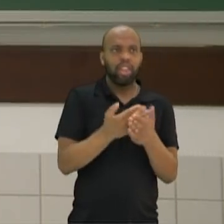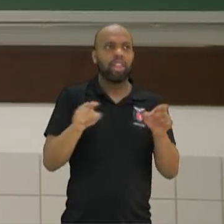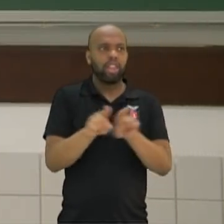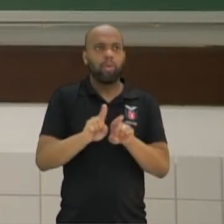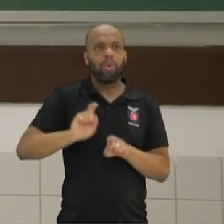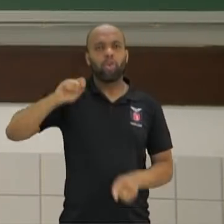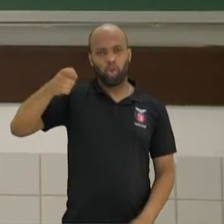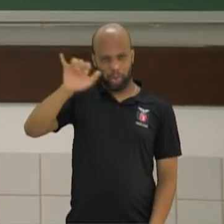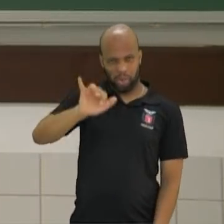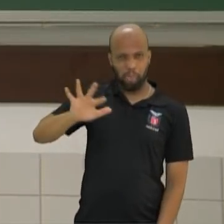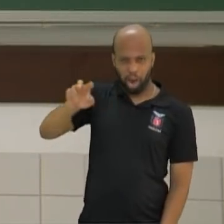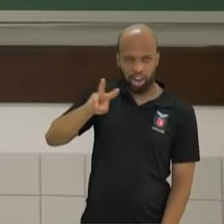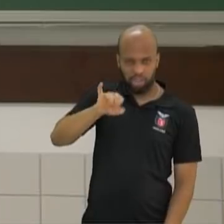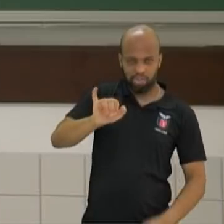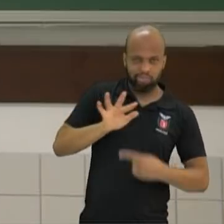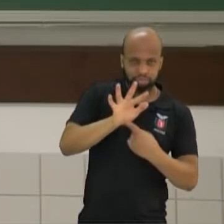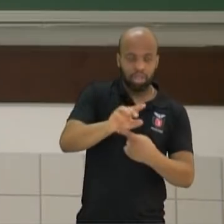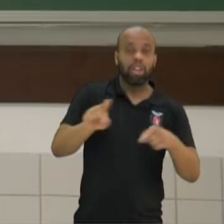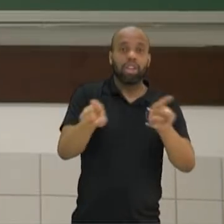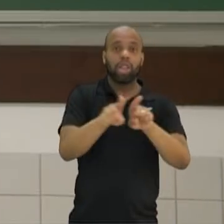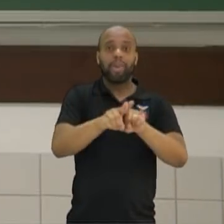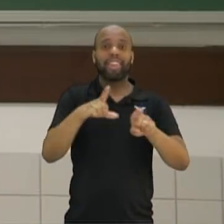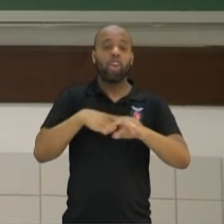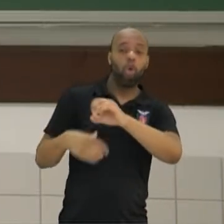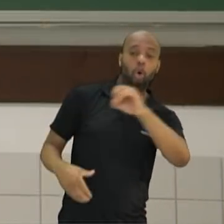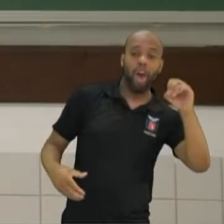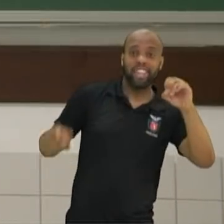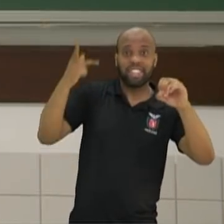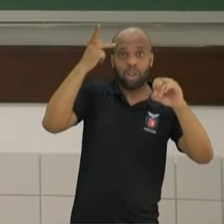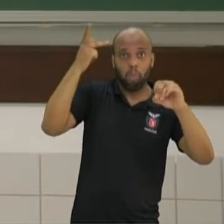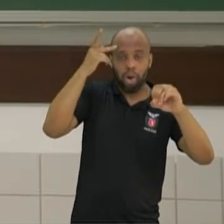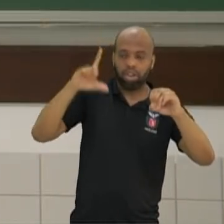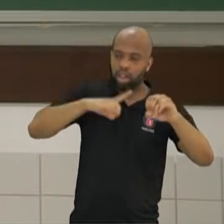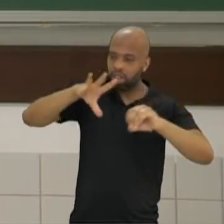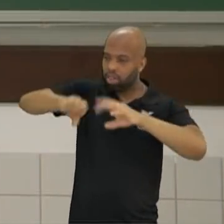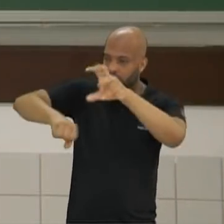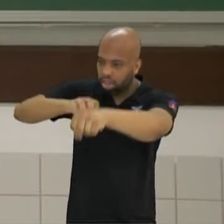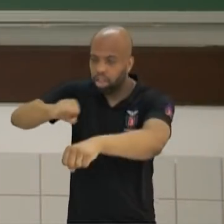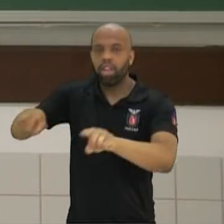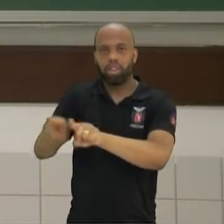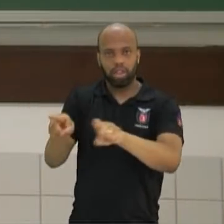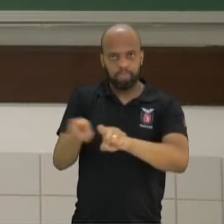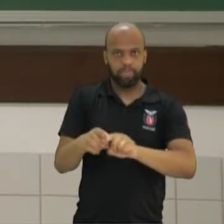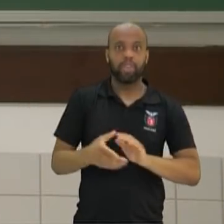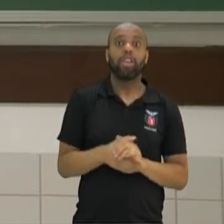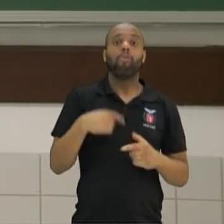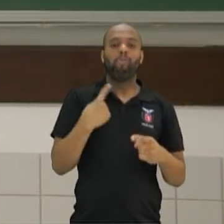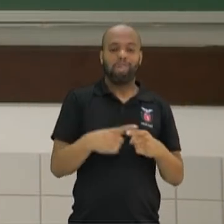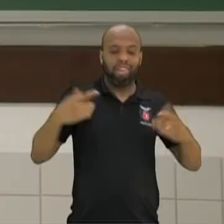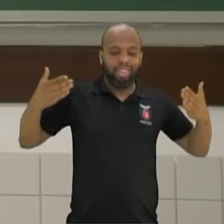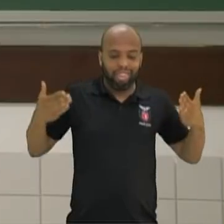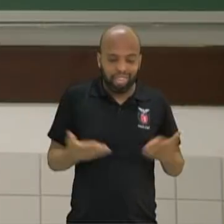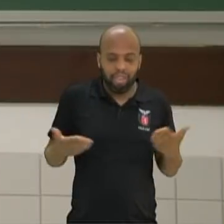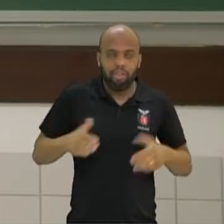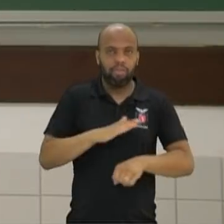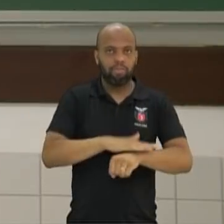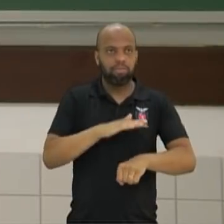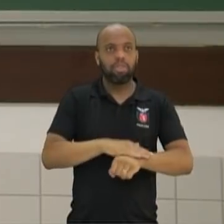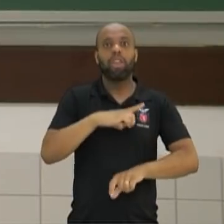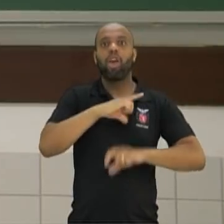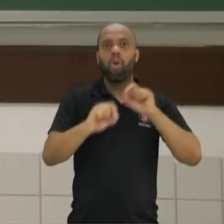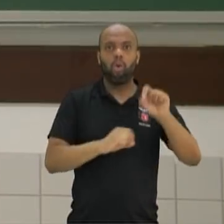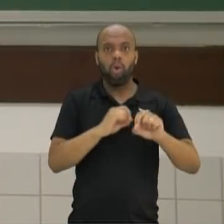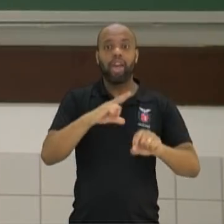termos de imagem, nós vamos ter o oeste paulista sendo ocupado gradativamente, claro que agora incrementando uma